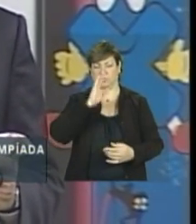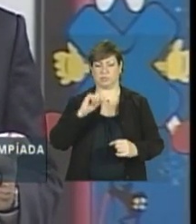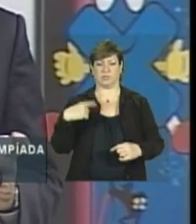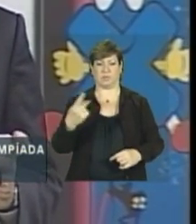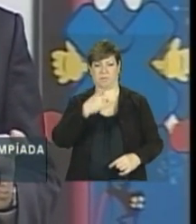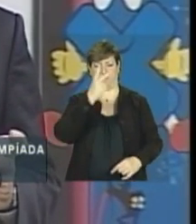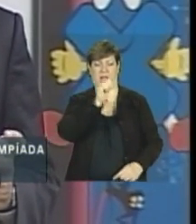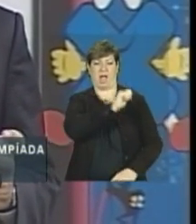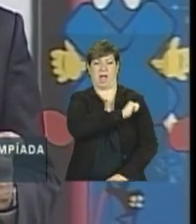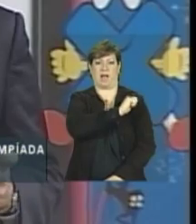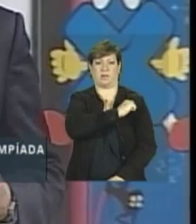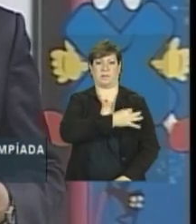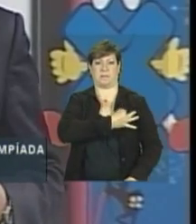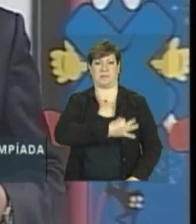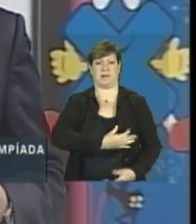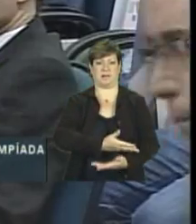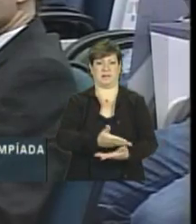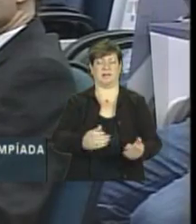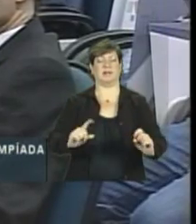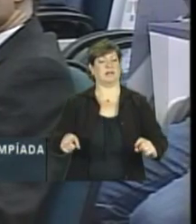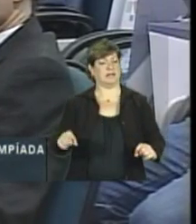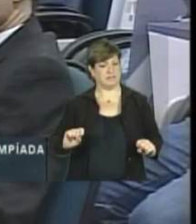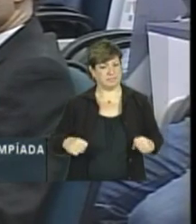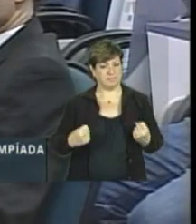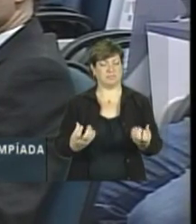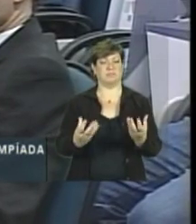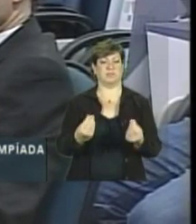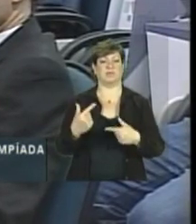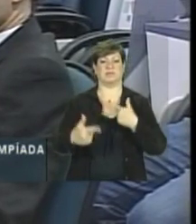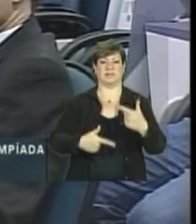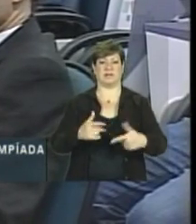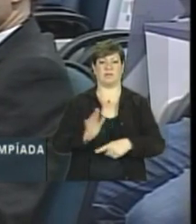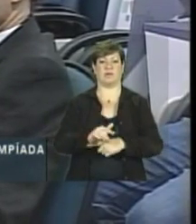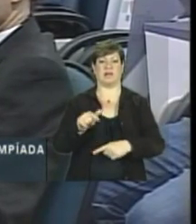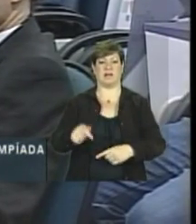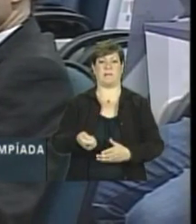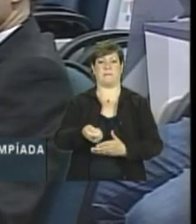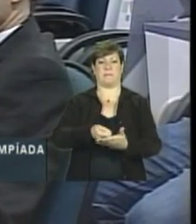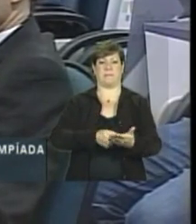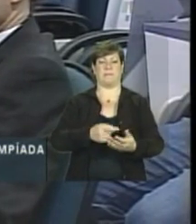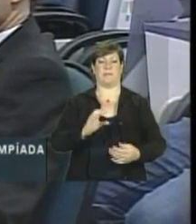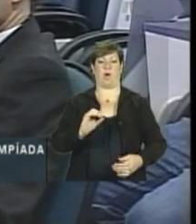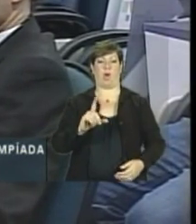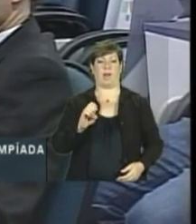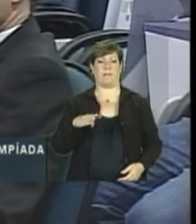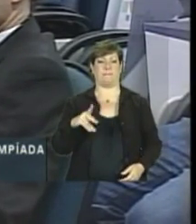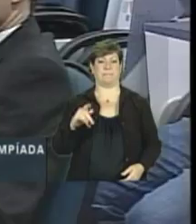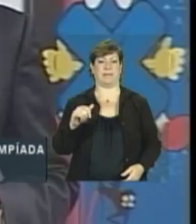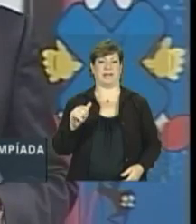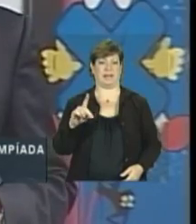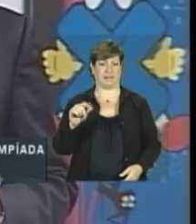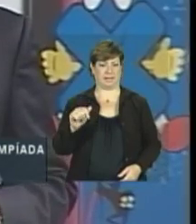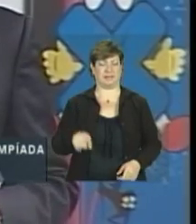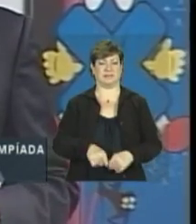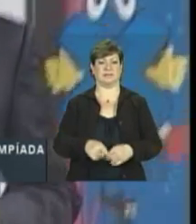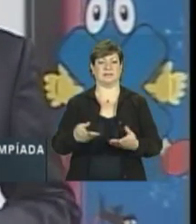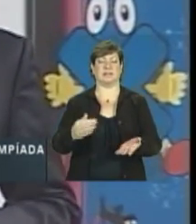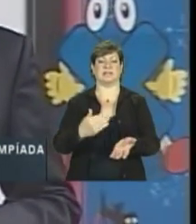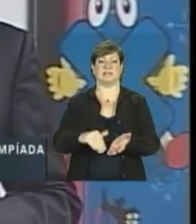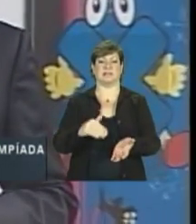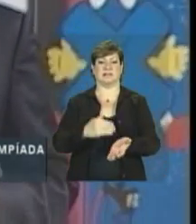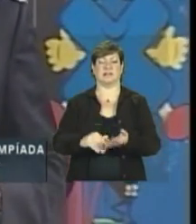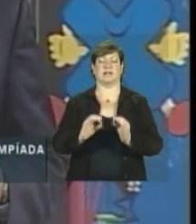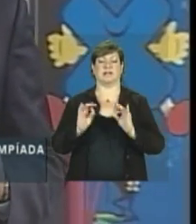se empenhou tanto esses anos todos pela Olimpíada. Saudar também Marco Antônio de Oliveira, que chegou, nosso secretário aqui de